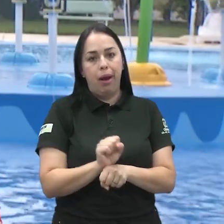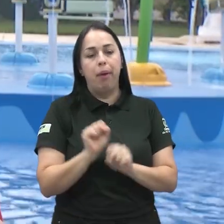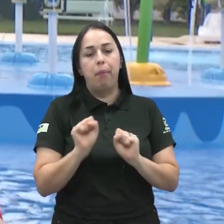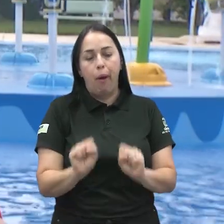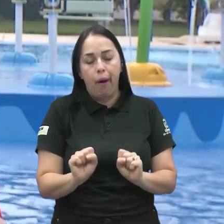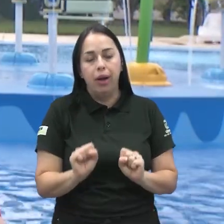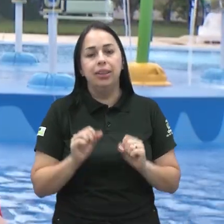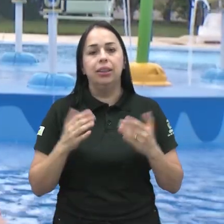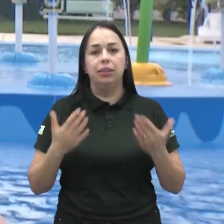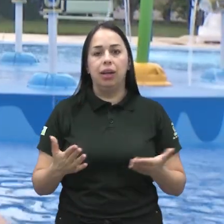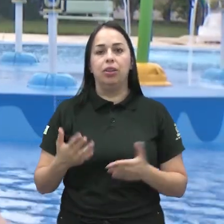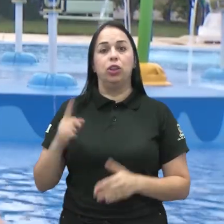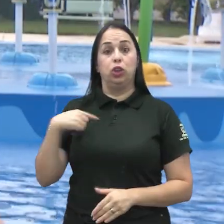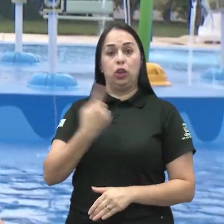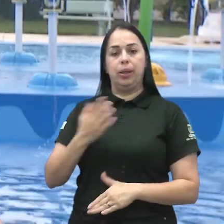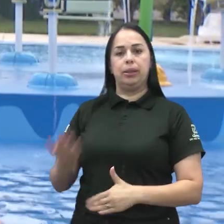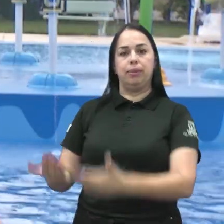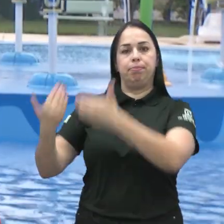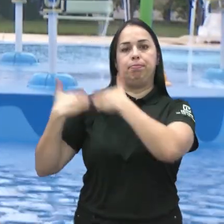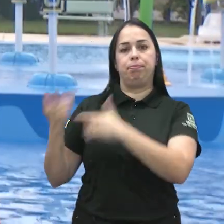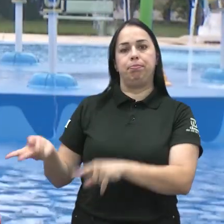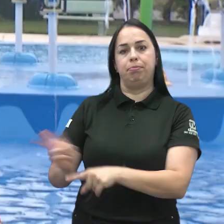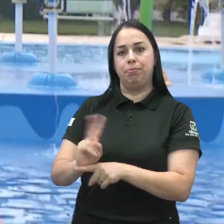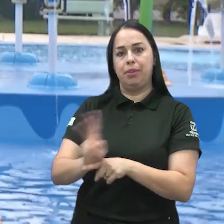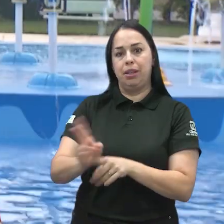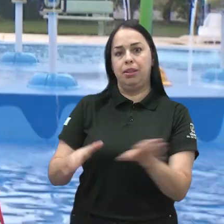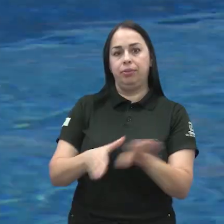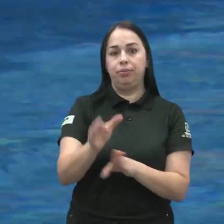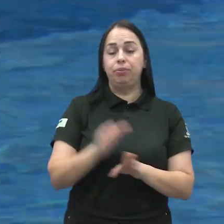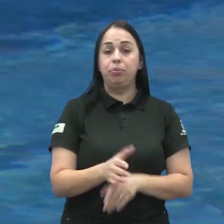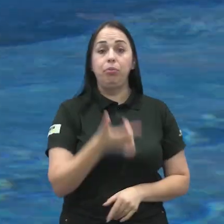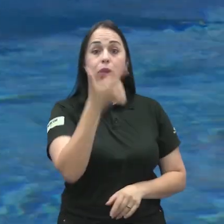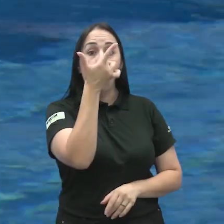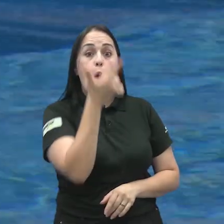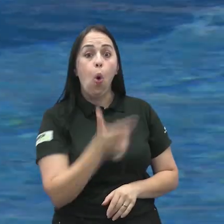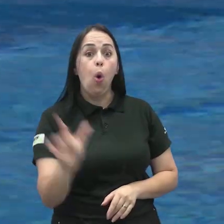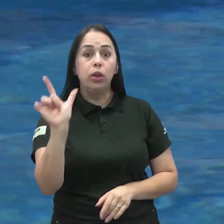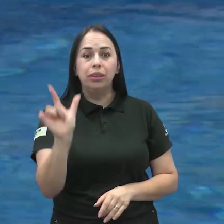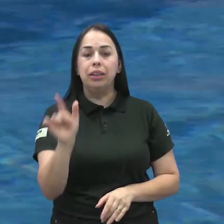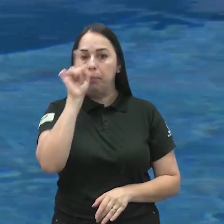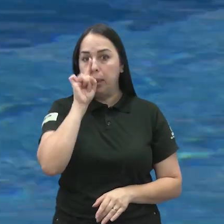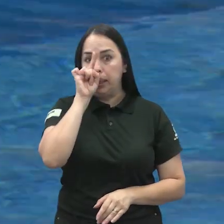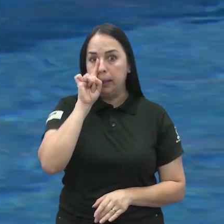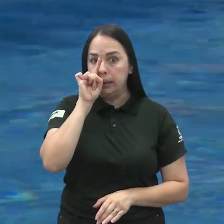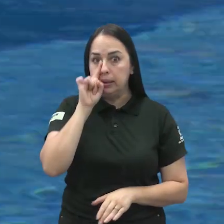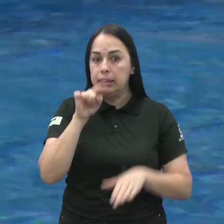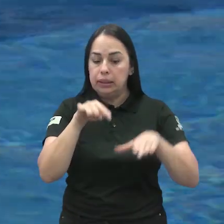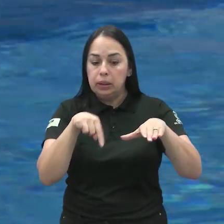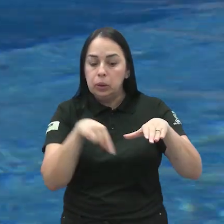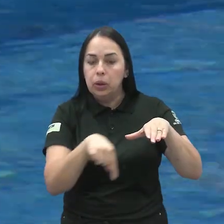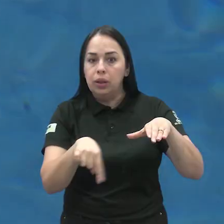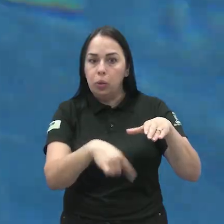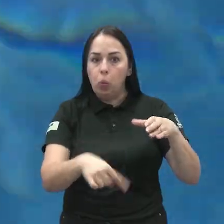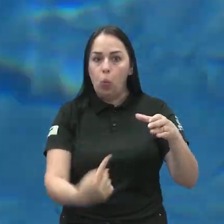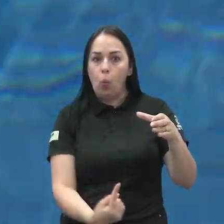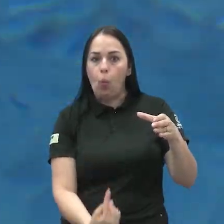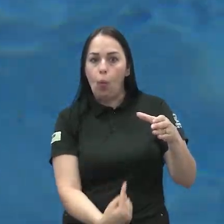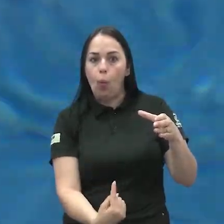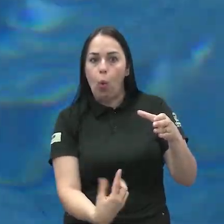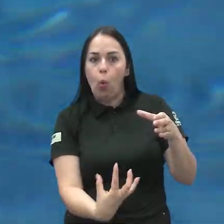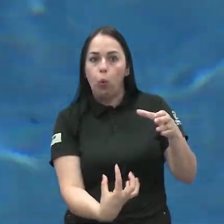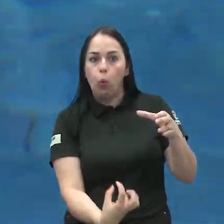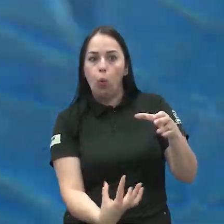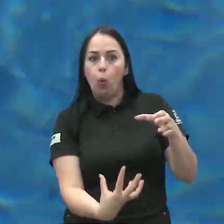Então os guarda-vidas e salva-vidas vão fazer a orientação para esses. Outro perigo passa despercebido dentro da piscina. Os